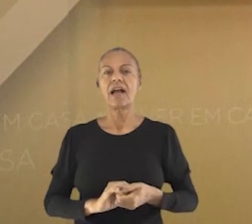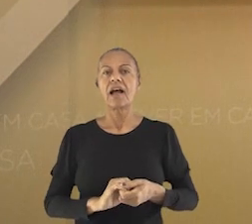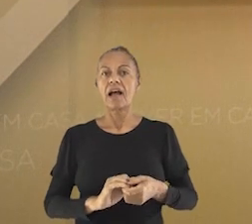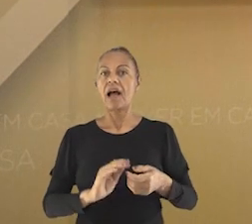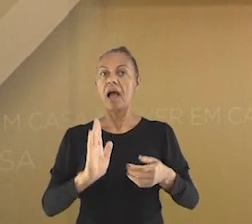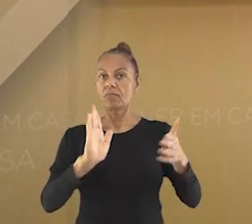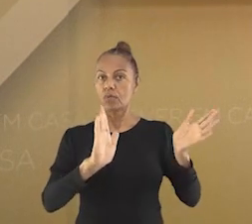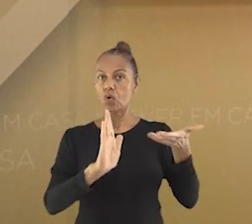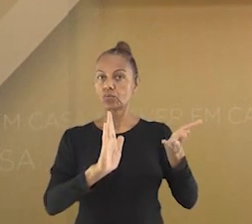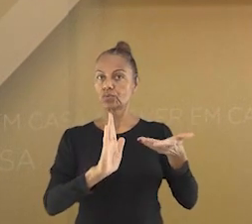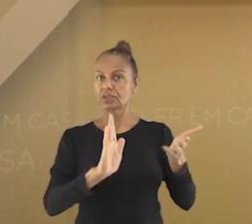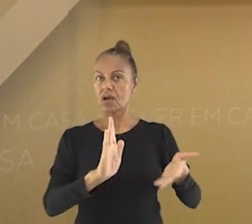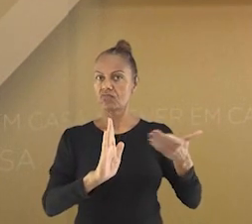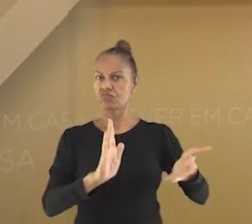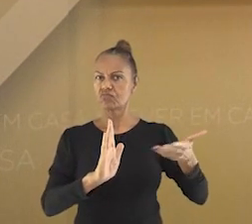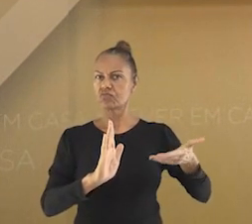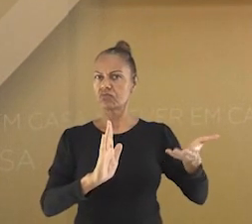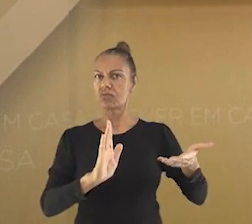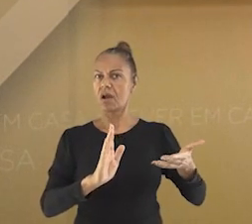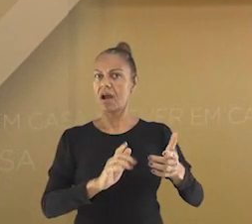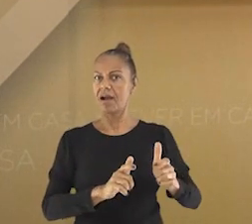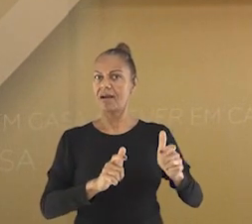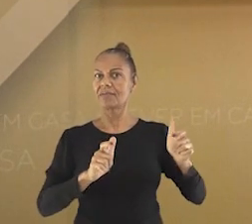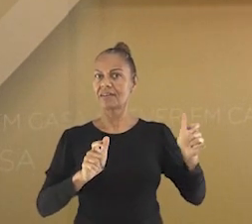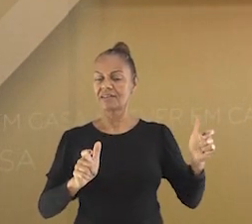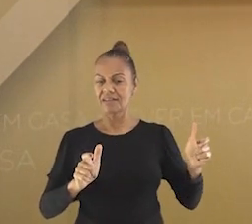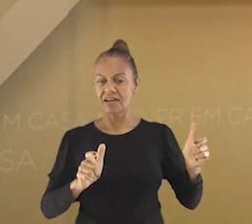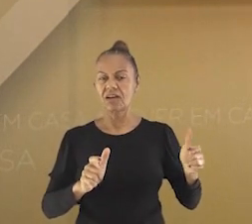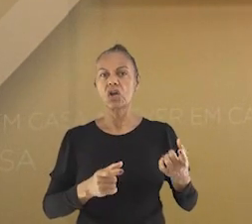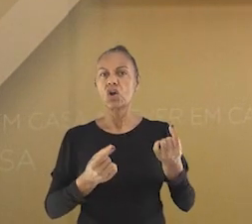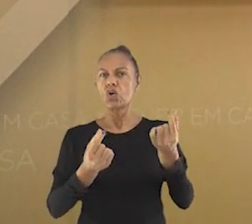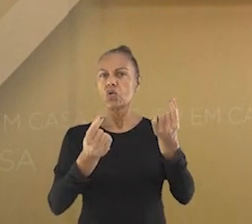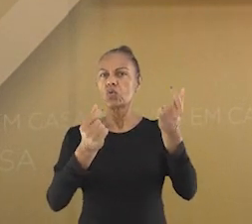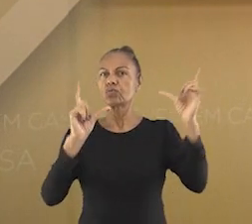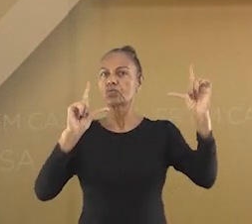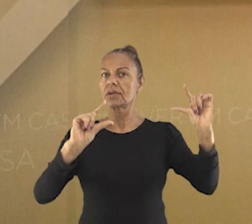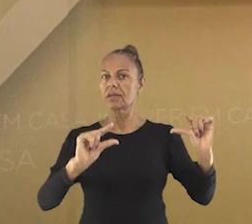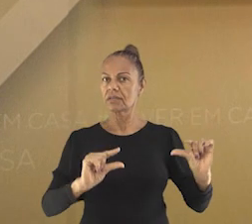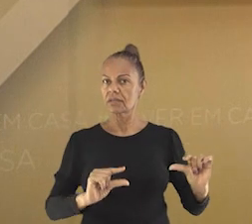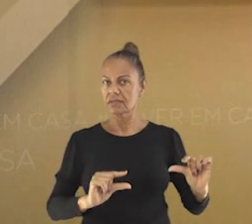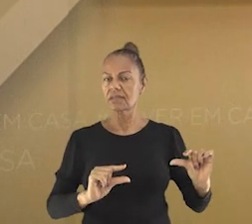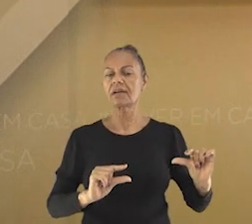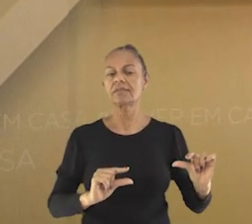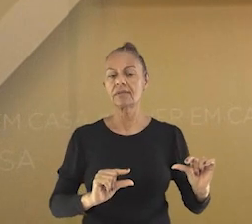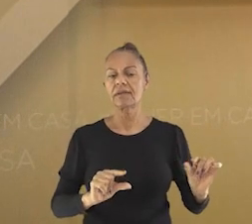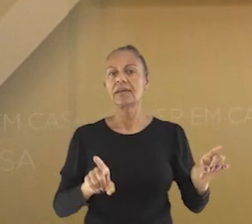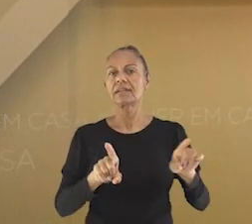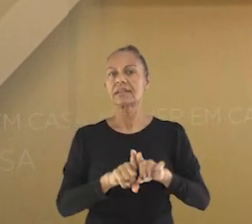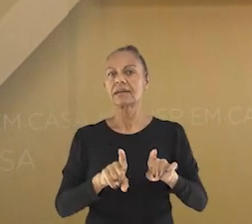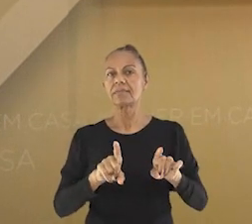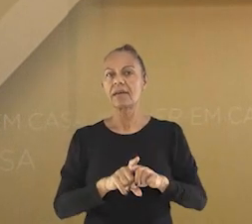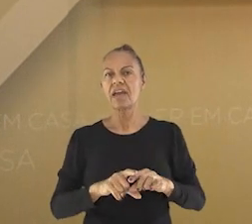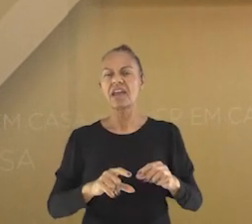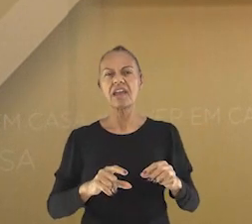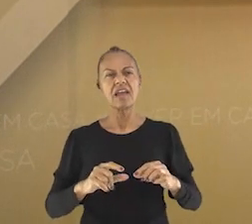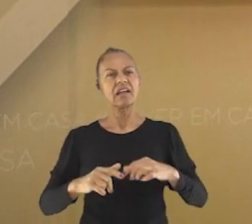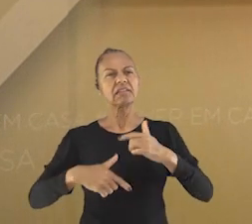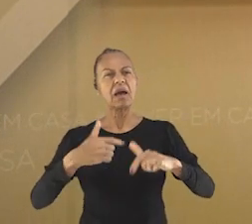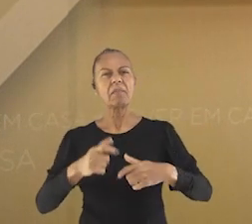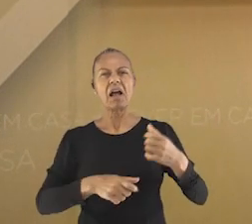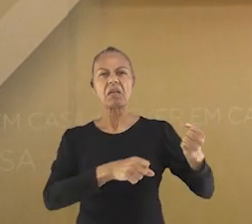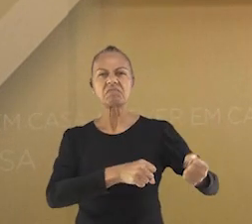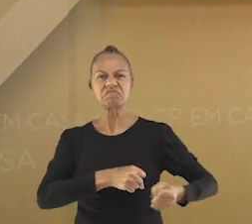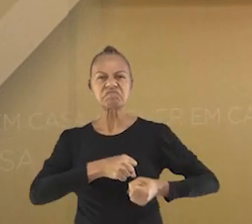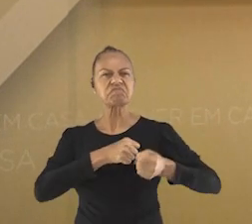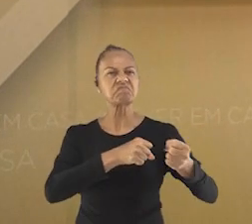aumento significativo da produtividade, redução de custos e desperdícios, diminuição